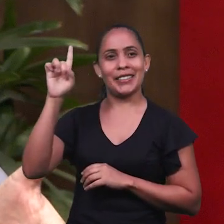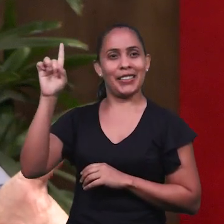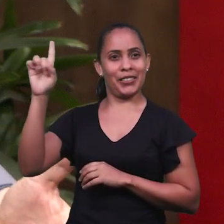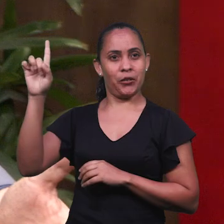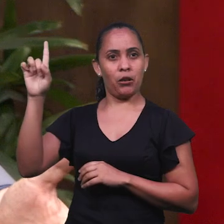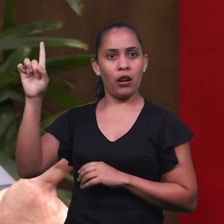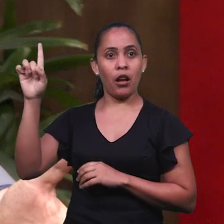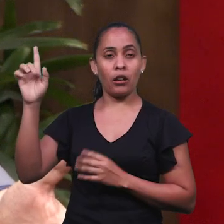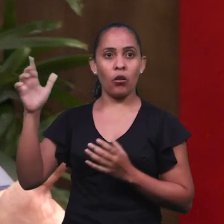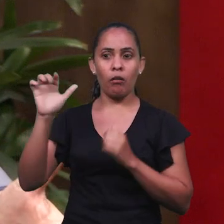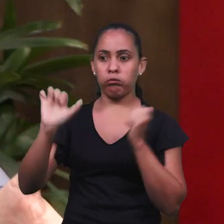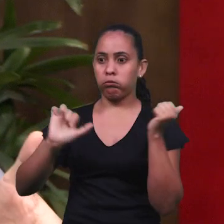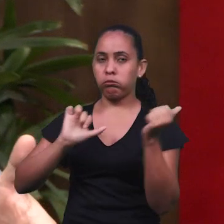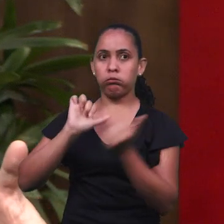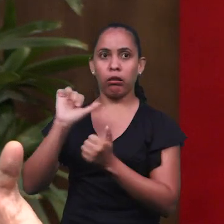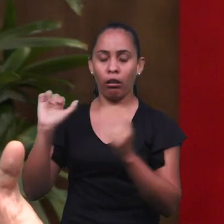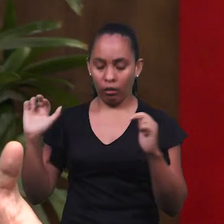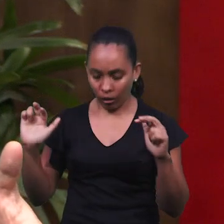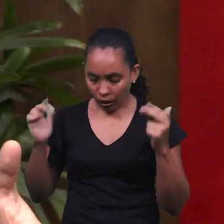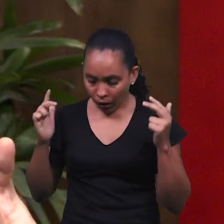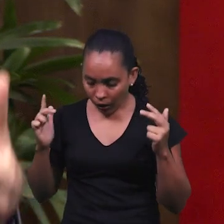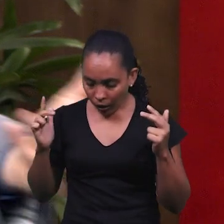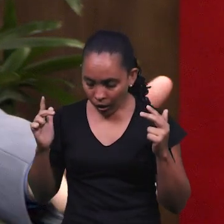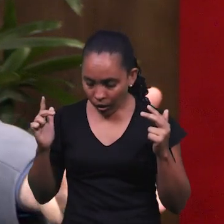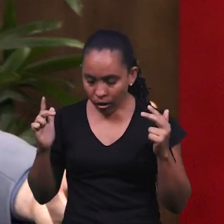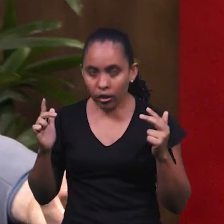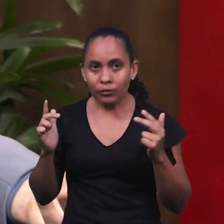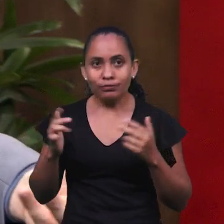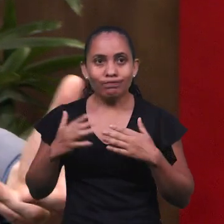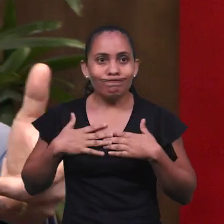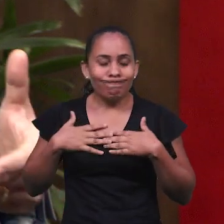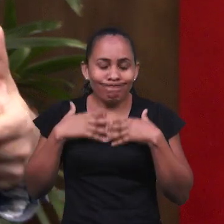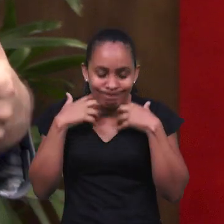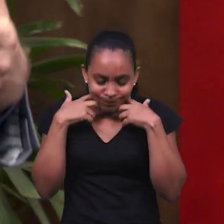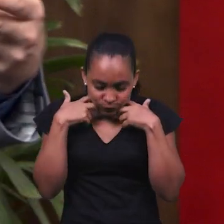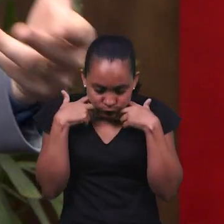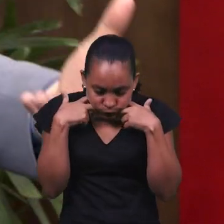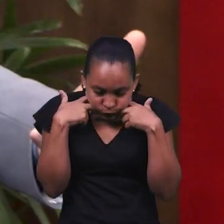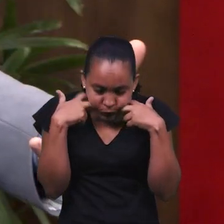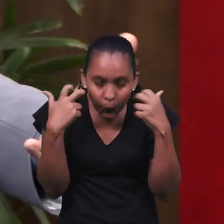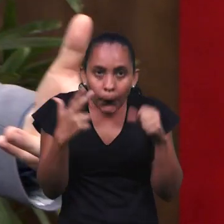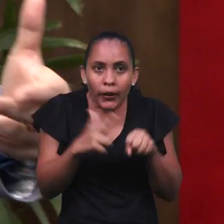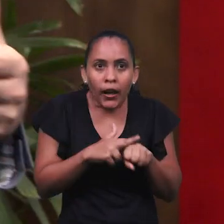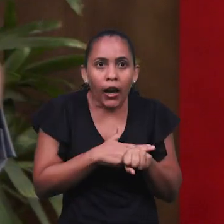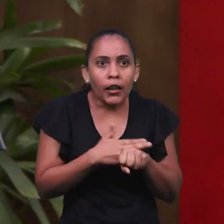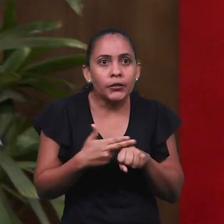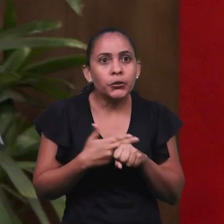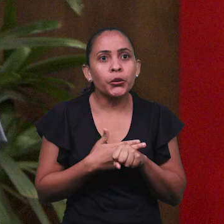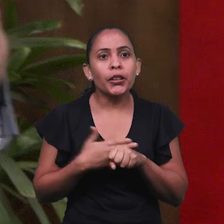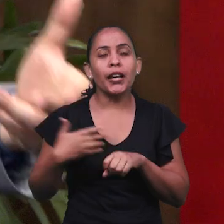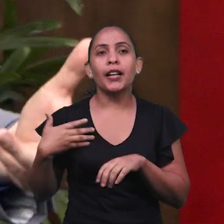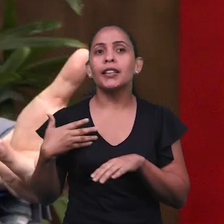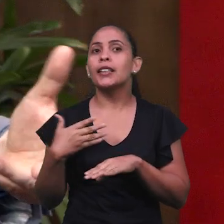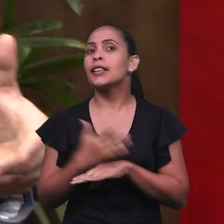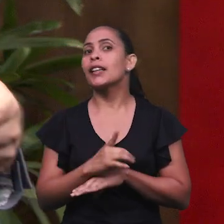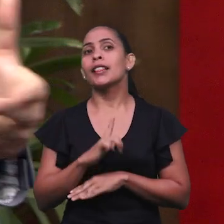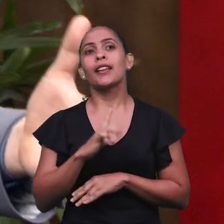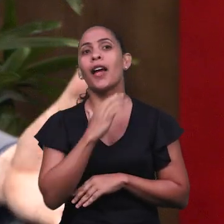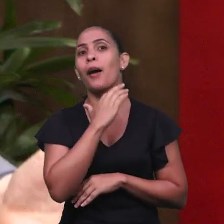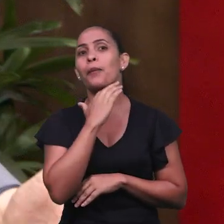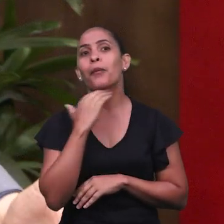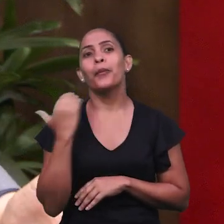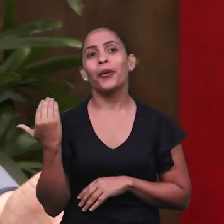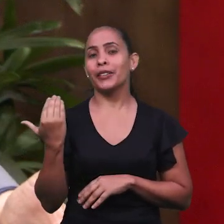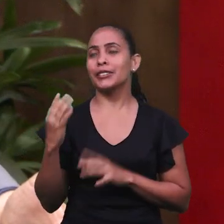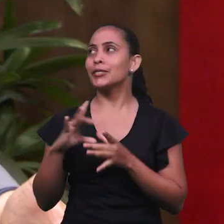que estavam nus, e uma vítima morre no lugar deles, então, ou seja, a morte entra, e a partir daquele instante ele